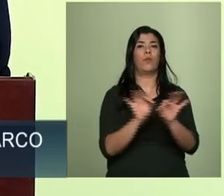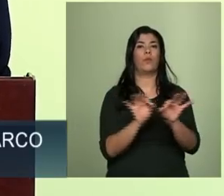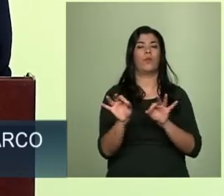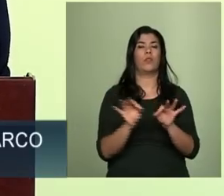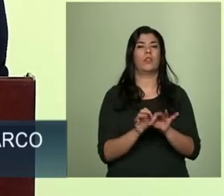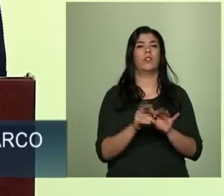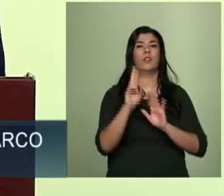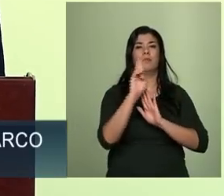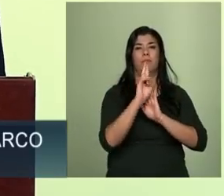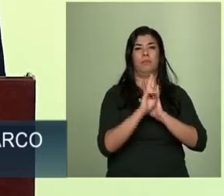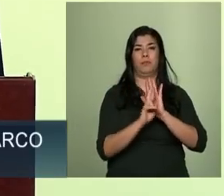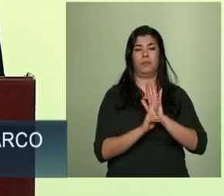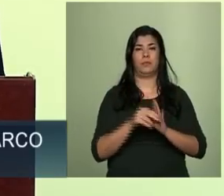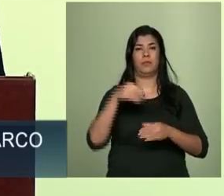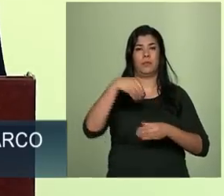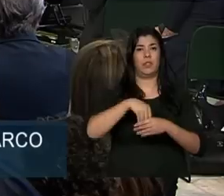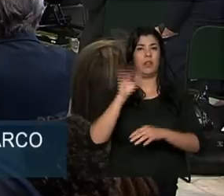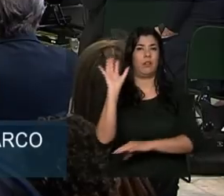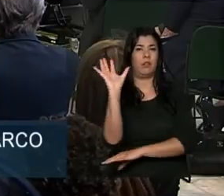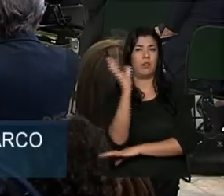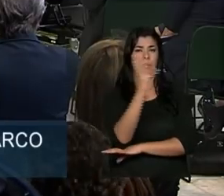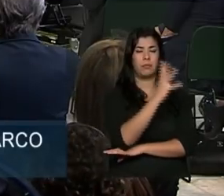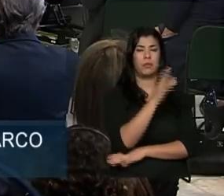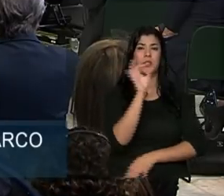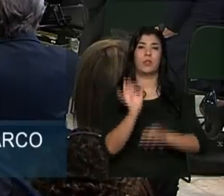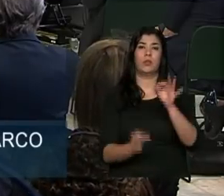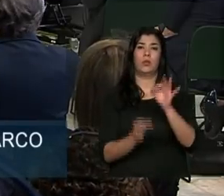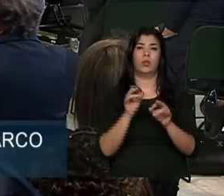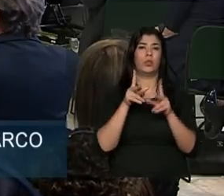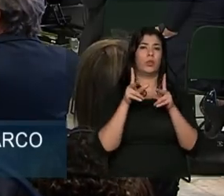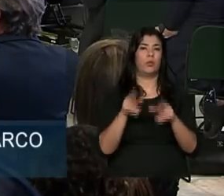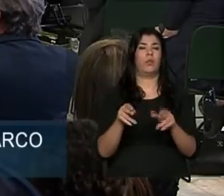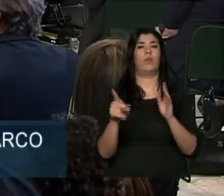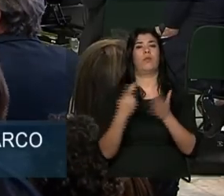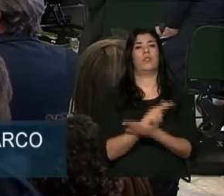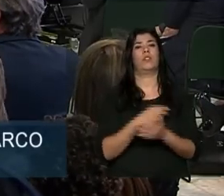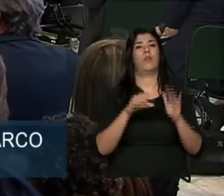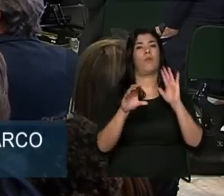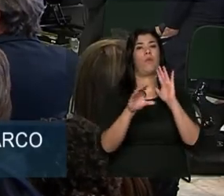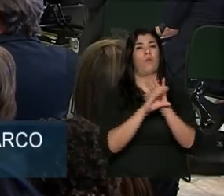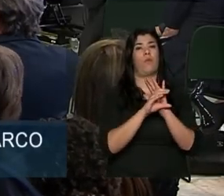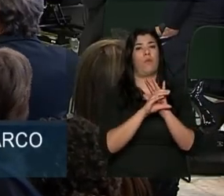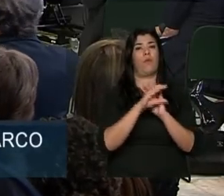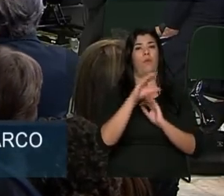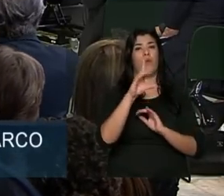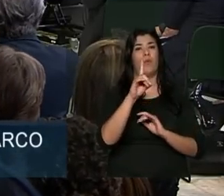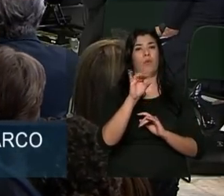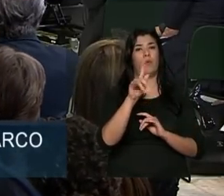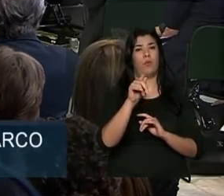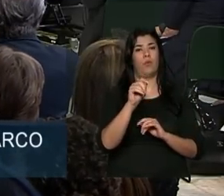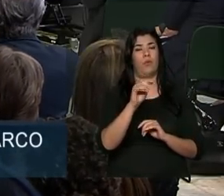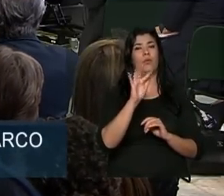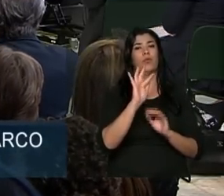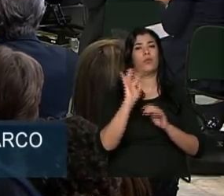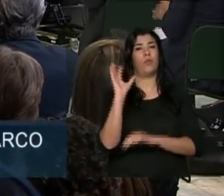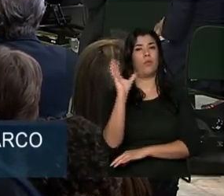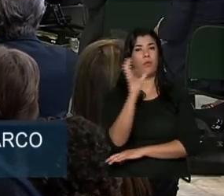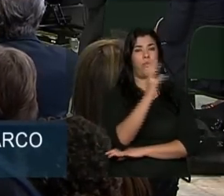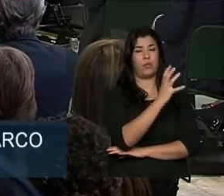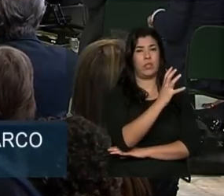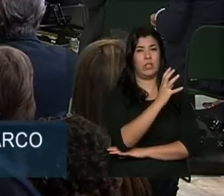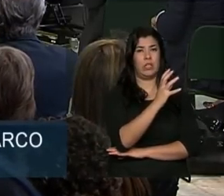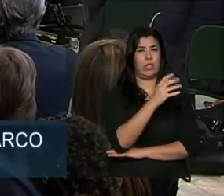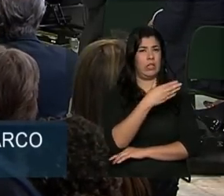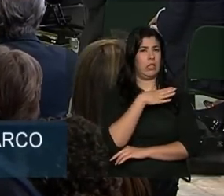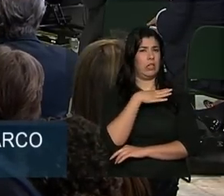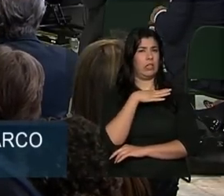regularização ambiental ou jurídica, a semelhança que nós fizemos no Código Florestal. Tá? Agora, quem não quiser se regularizar, meu pessoal